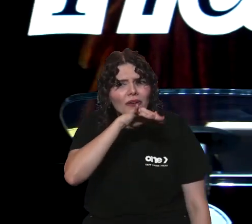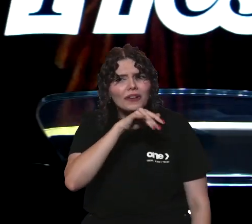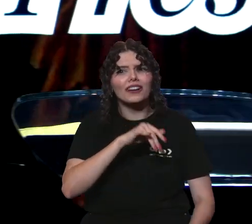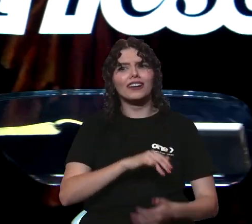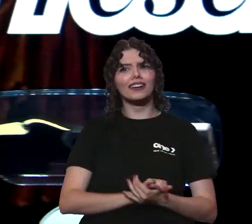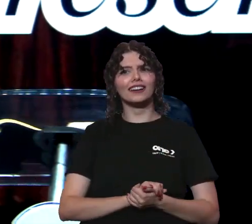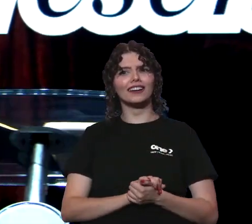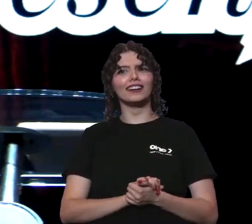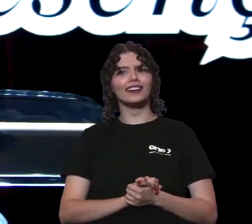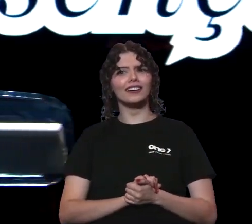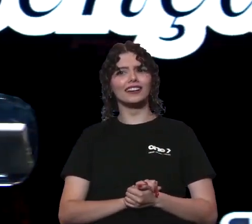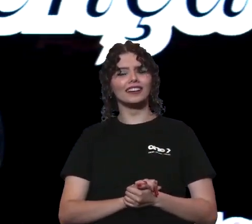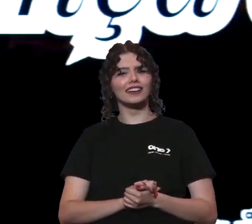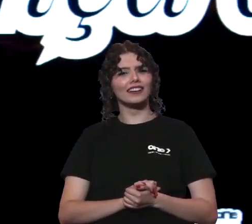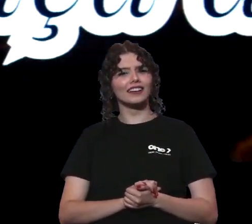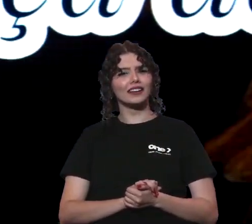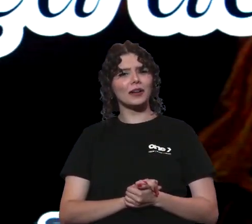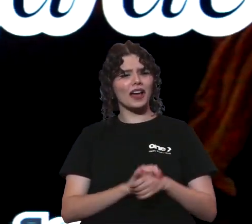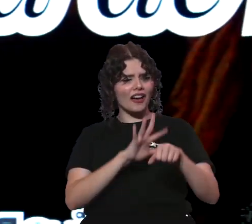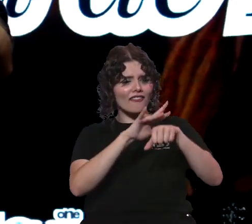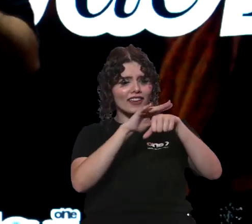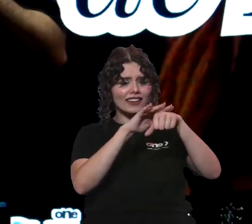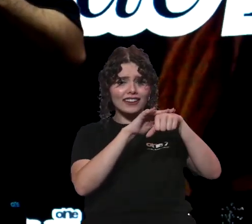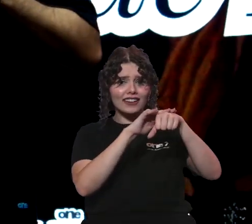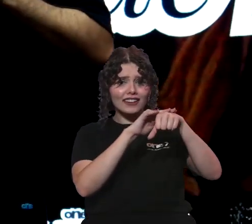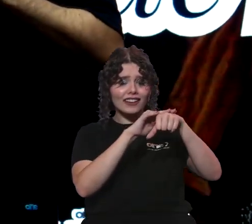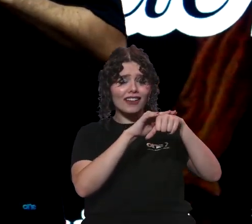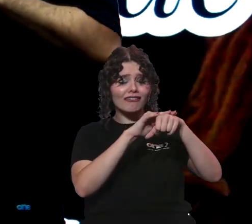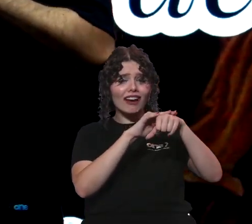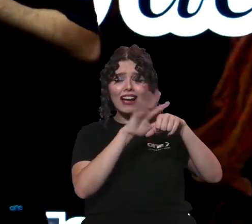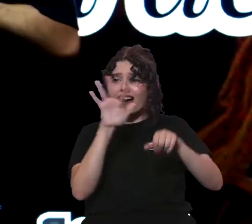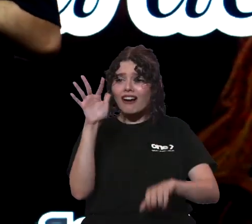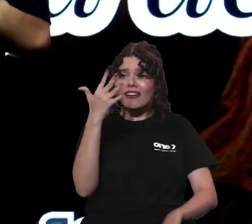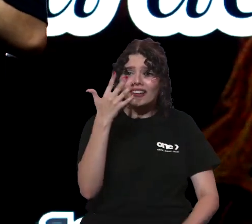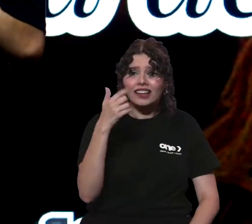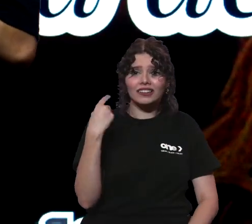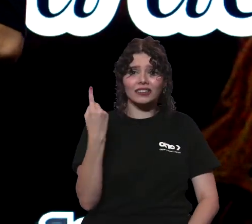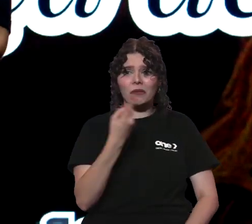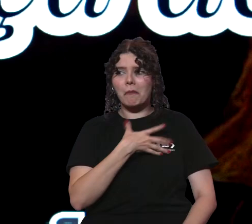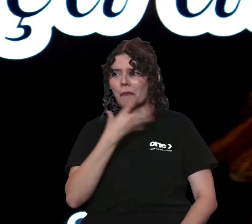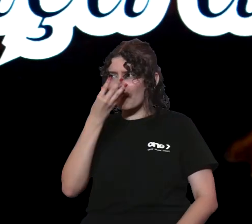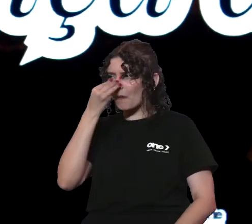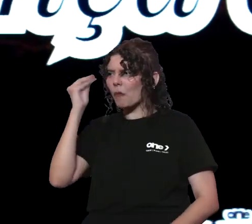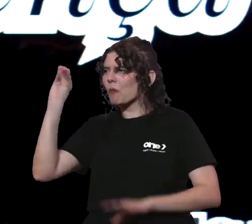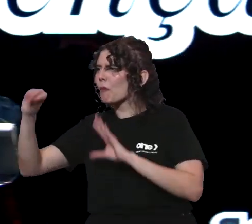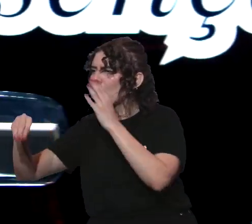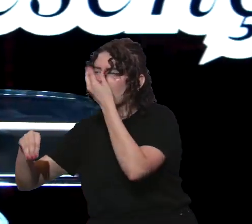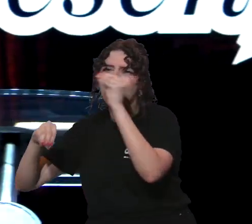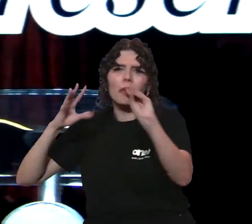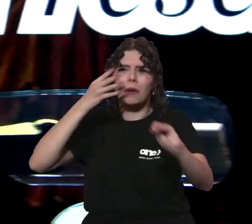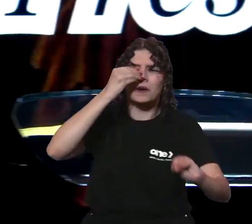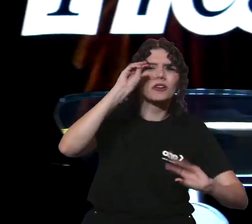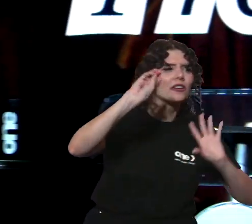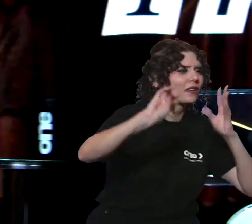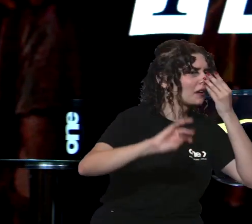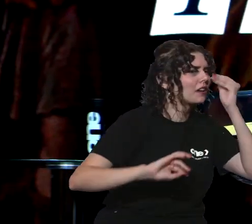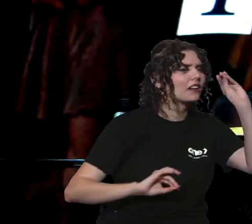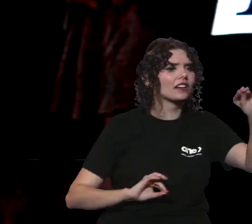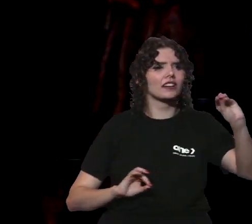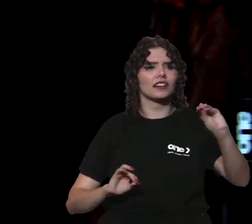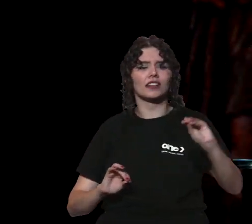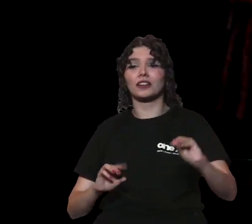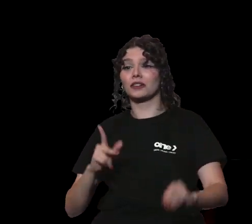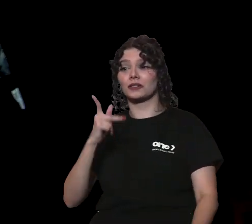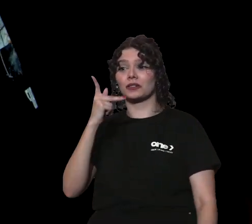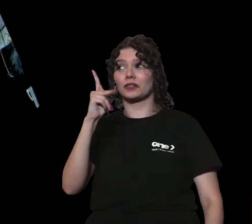É isso que a ferida não tratada faz. A gente se machuca e machuca os outros. Deixa eu te contar uma coisa. O